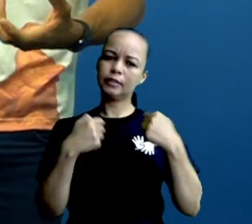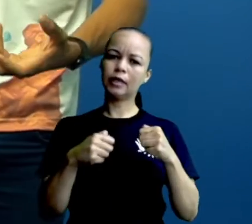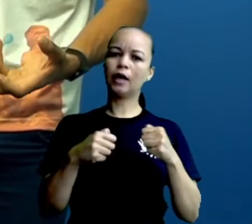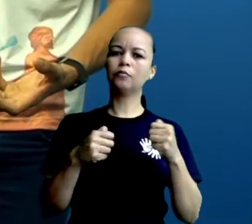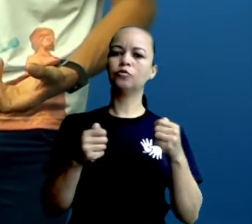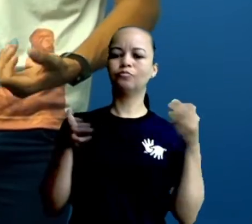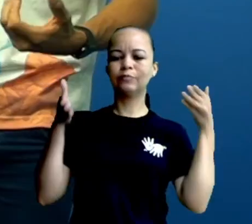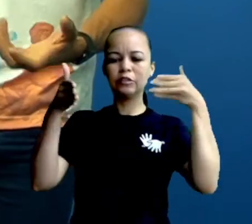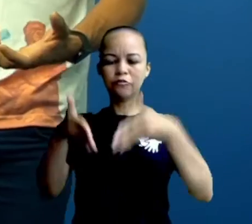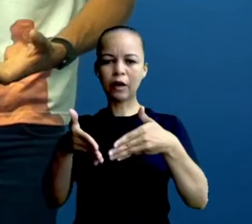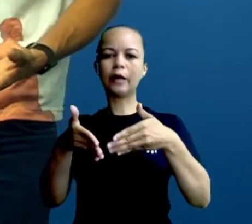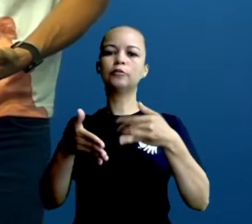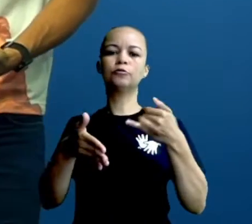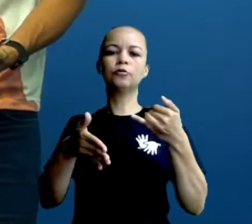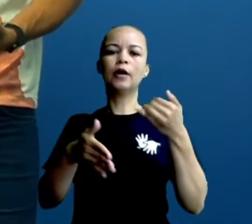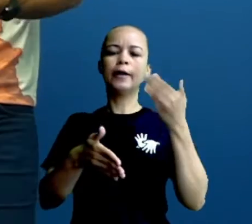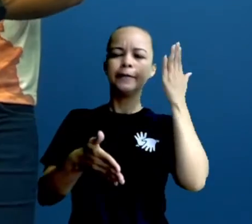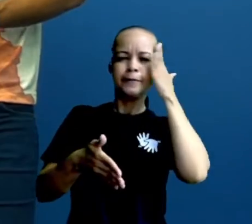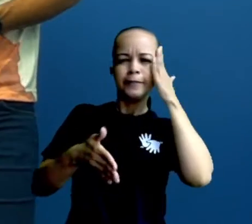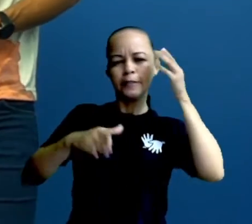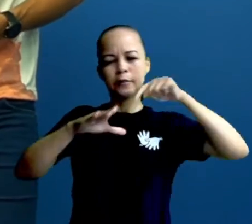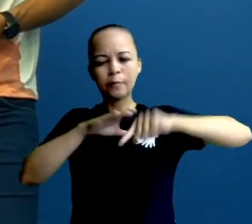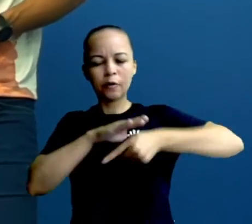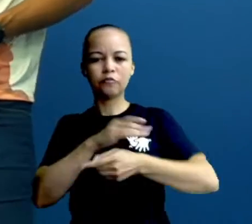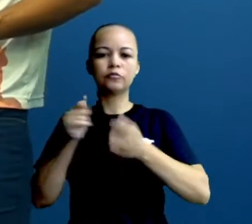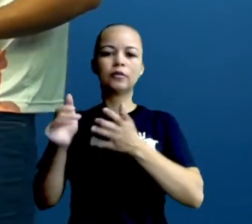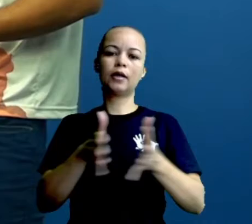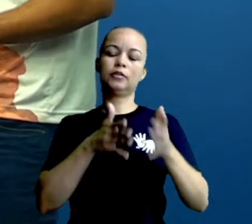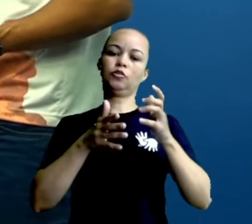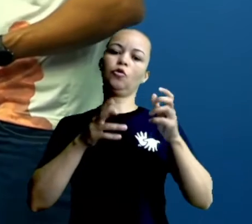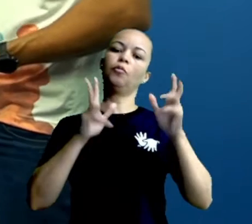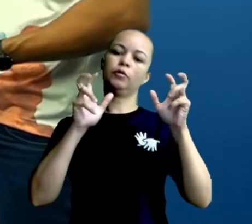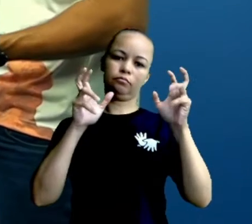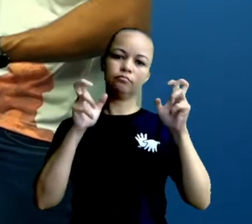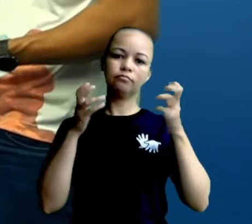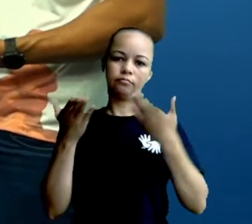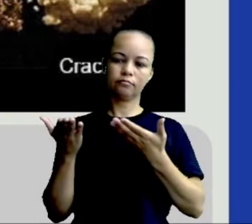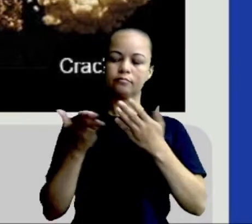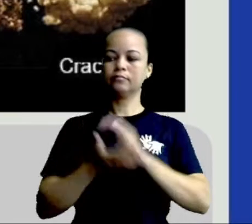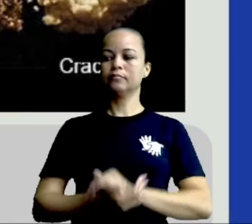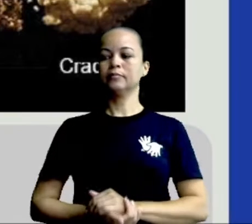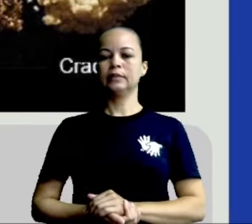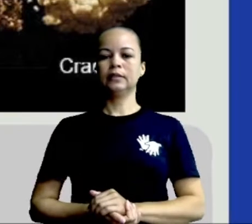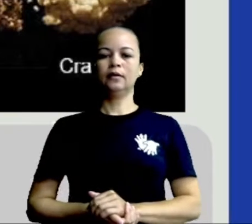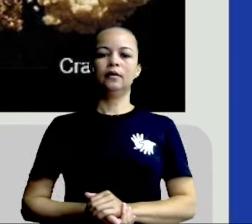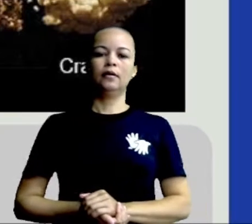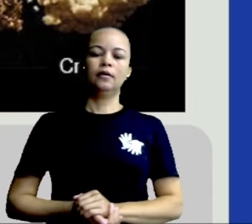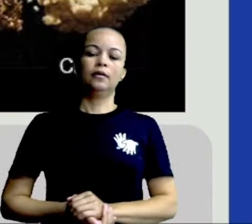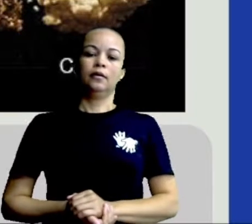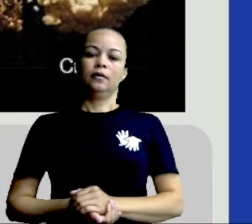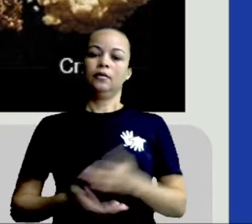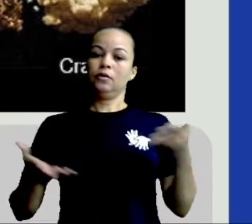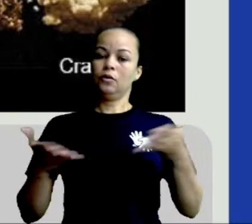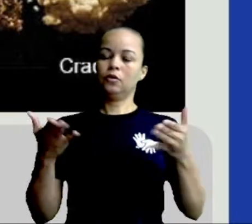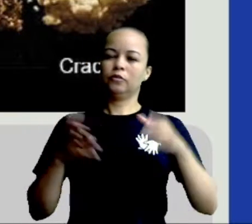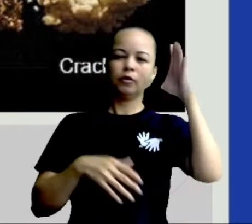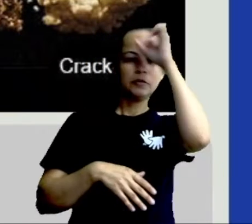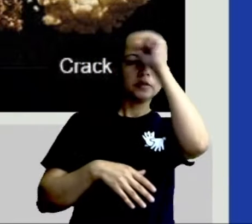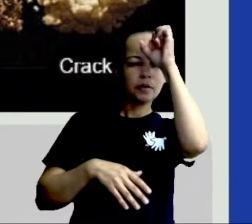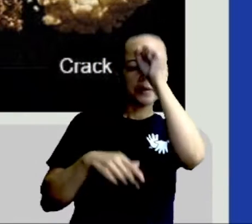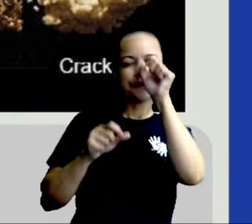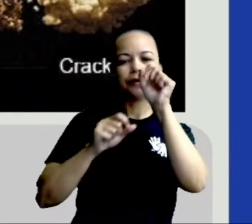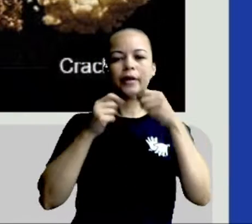nos aprofundarmos e entendermos a respeito desse tema. Então, nós vamos aprender nessa nossa aula um